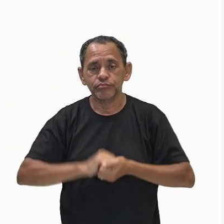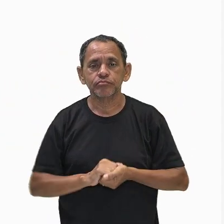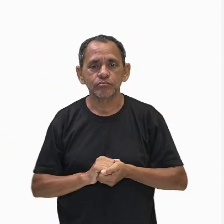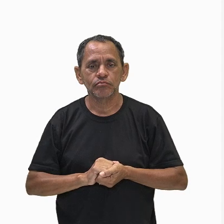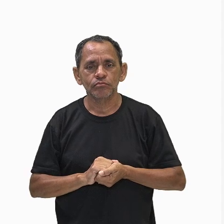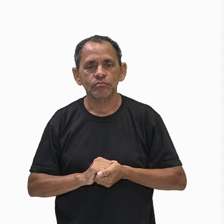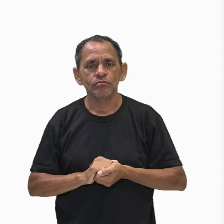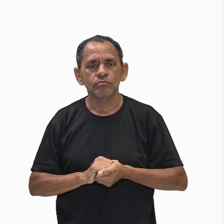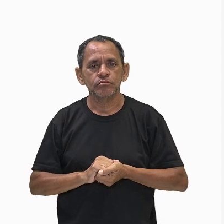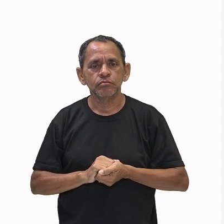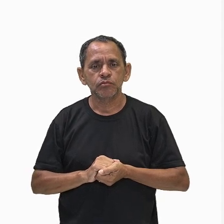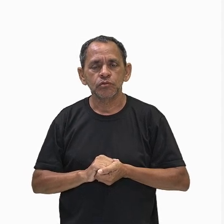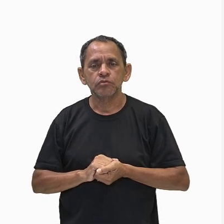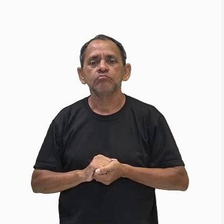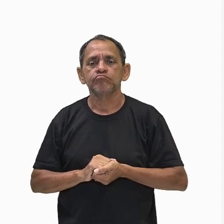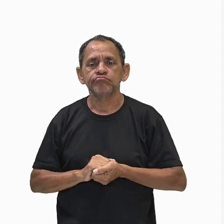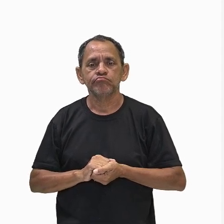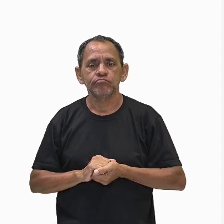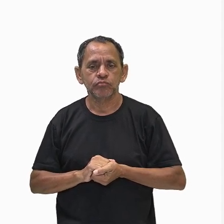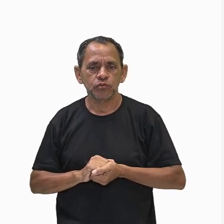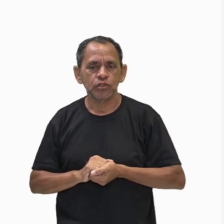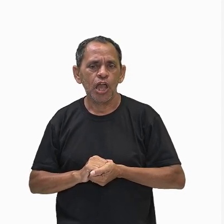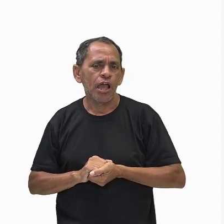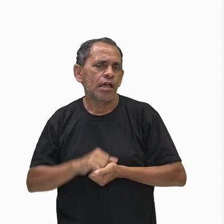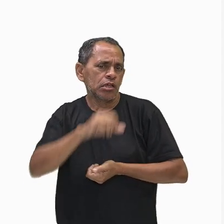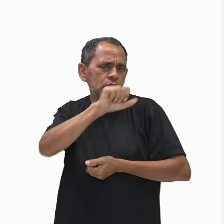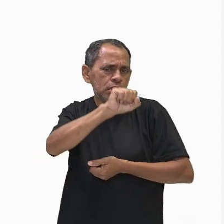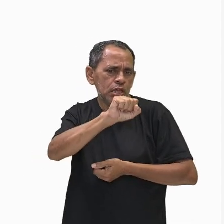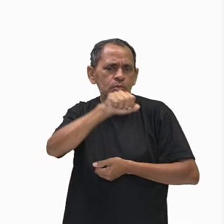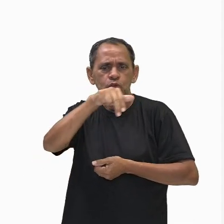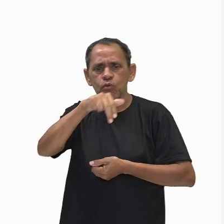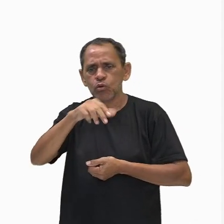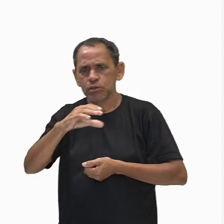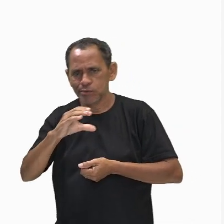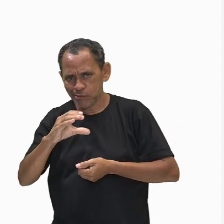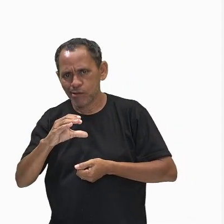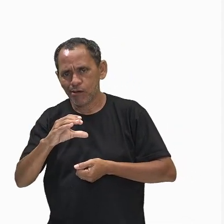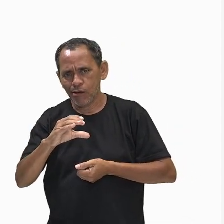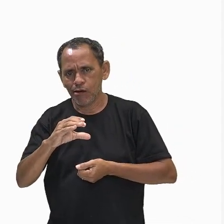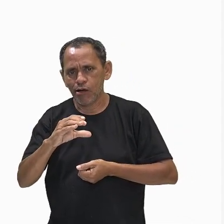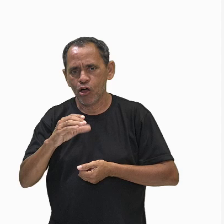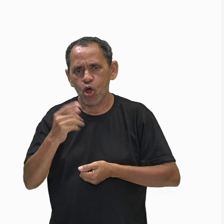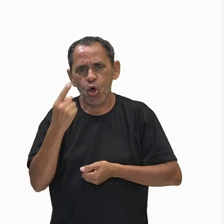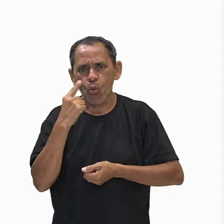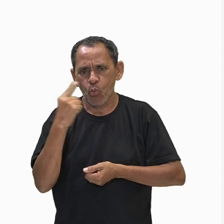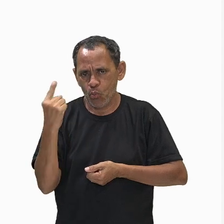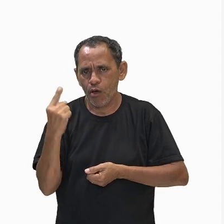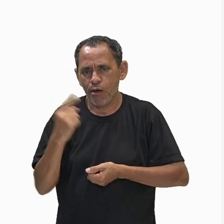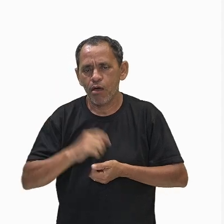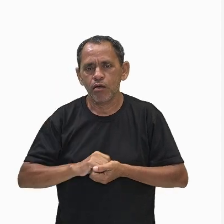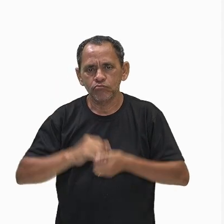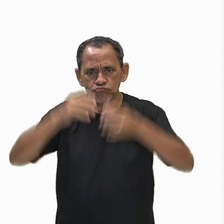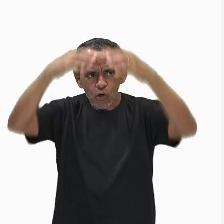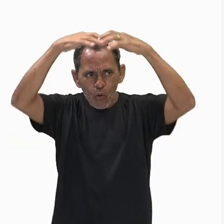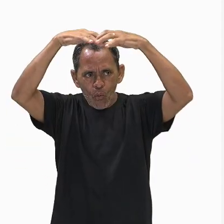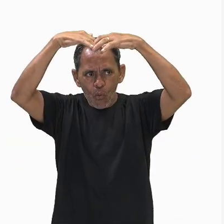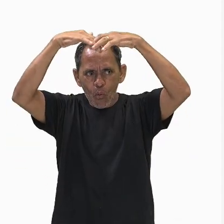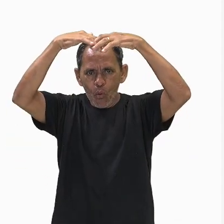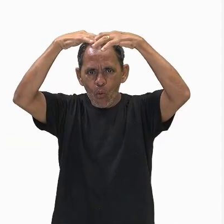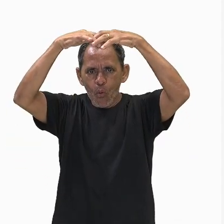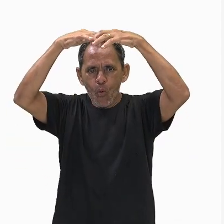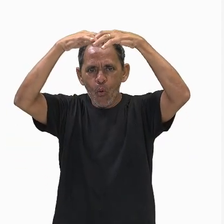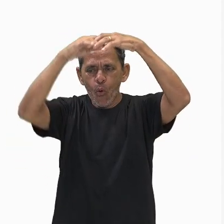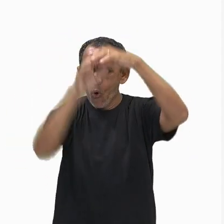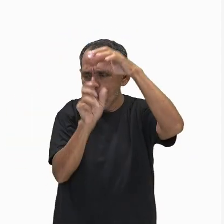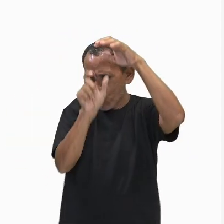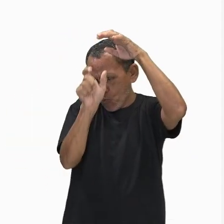nervoso central, em vermelho, que tanto é formado ali pelo encéfalo e pela medula espinhal,